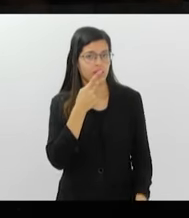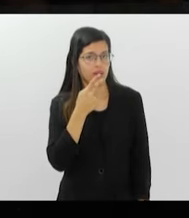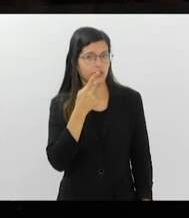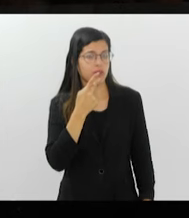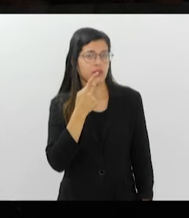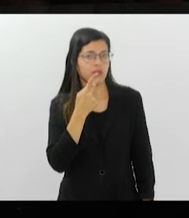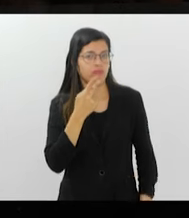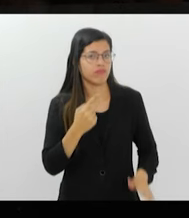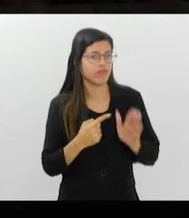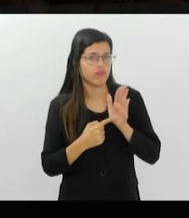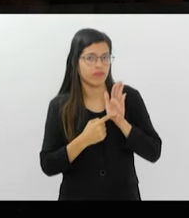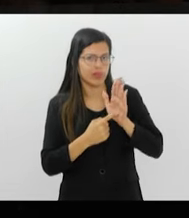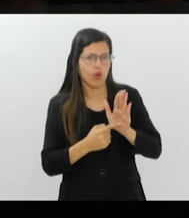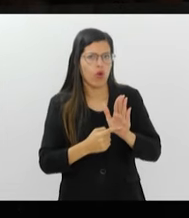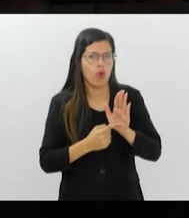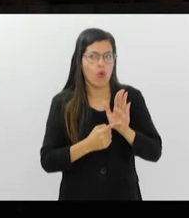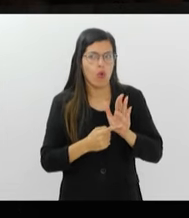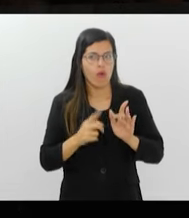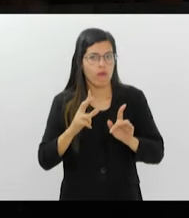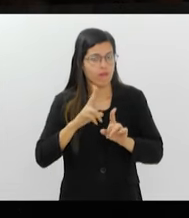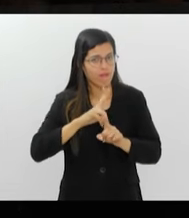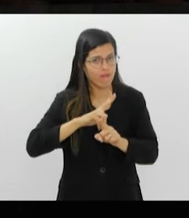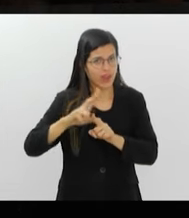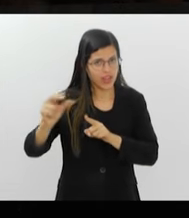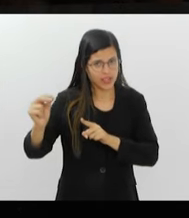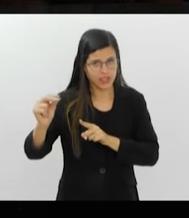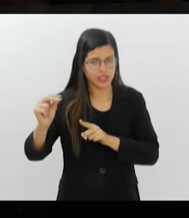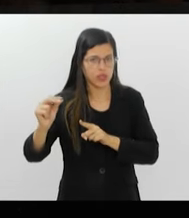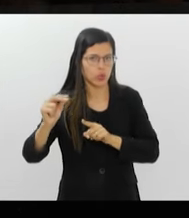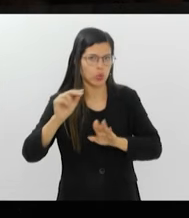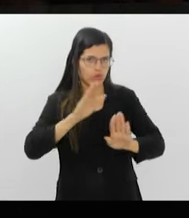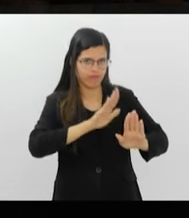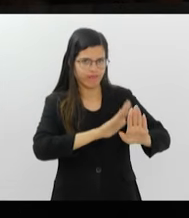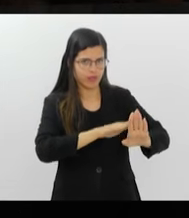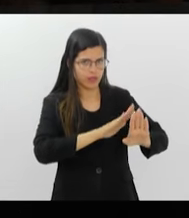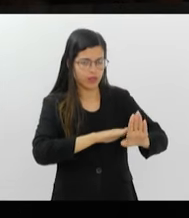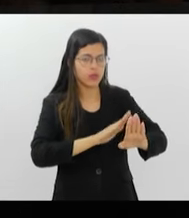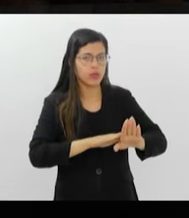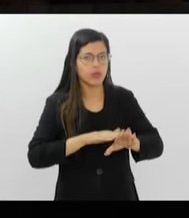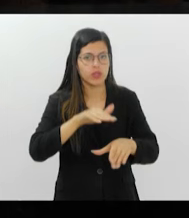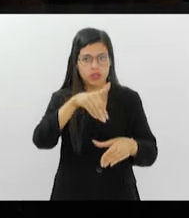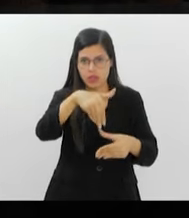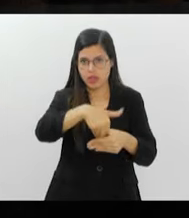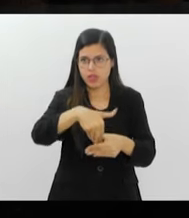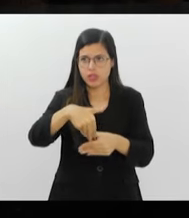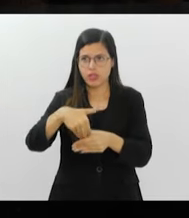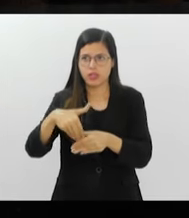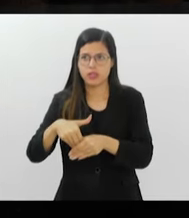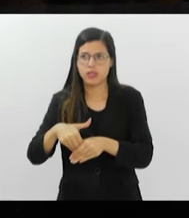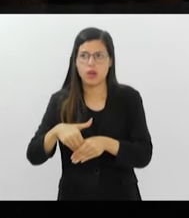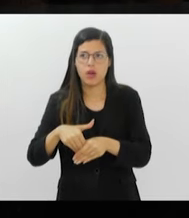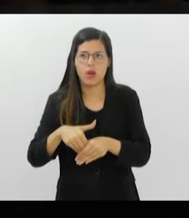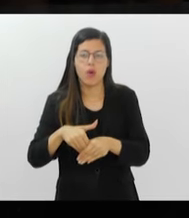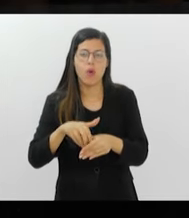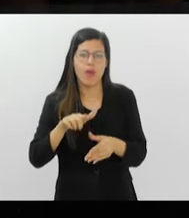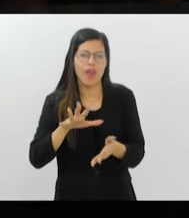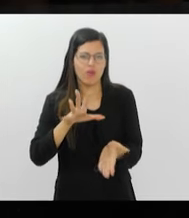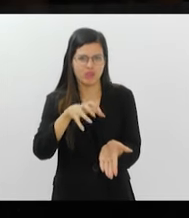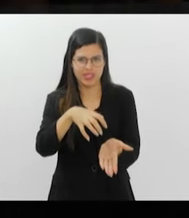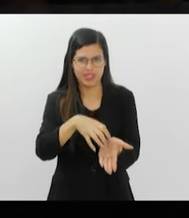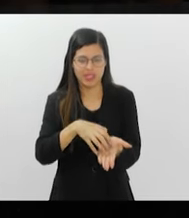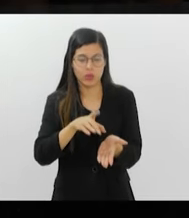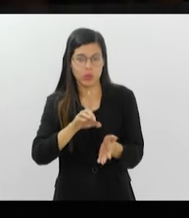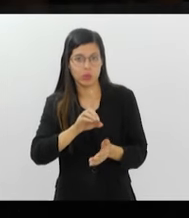o grande vencedor, sob o ponto de vista ideológico dessas eleições, foi o centro-direita.